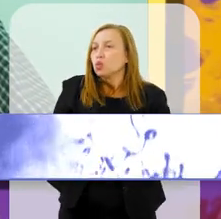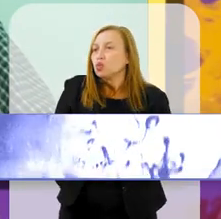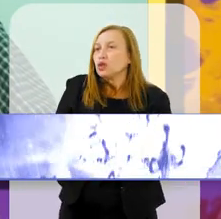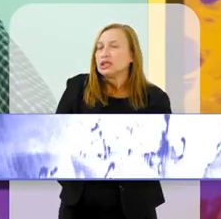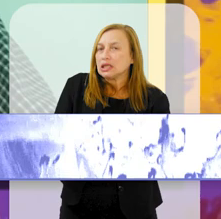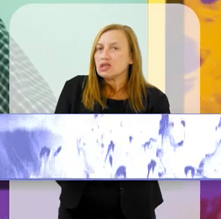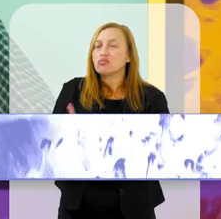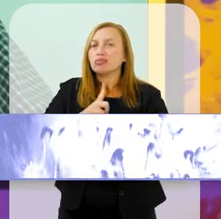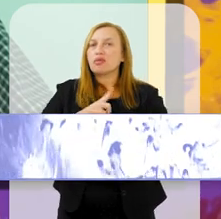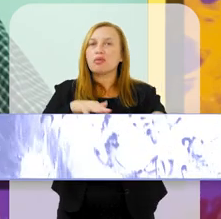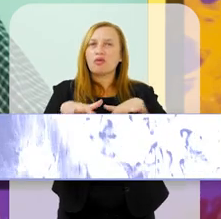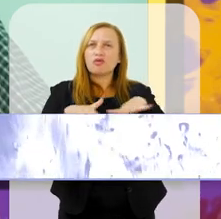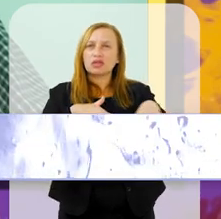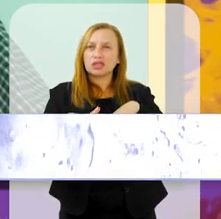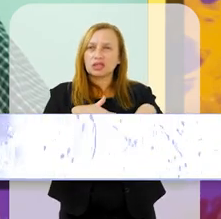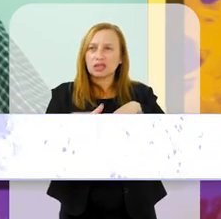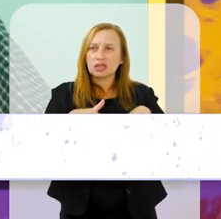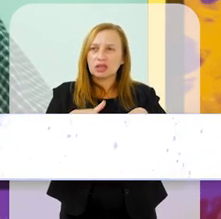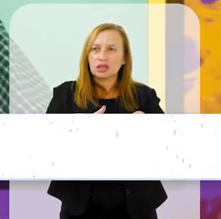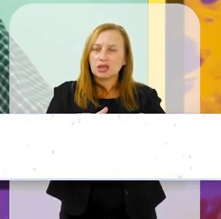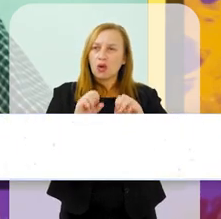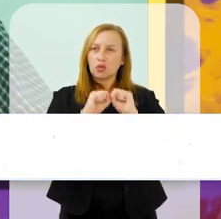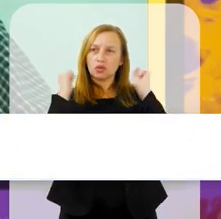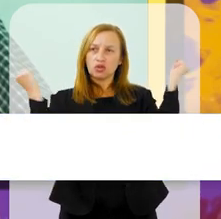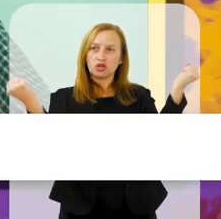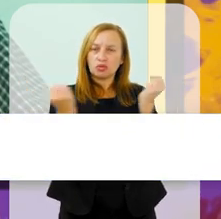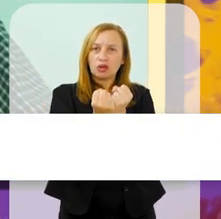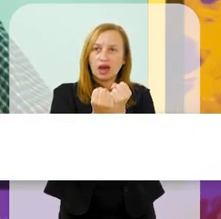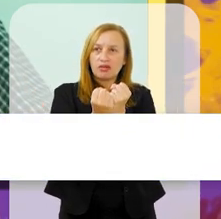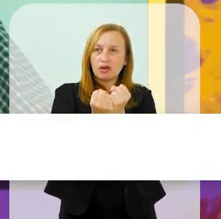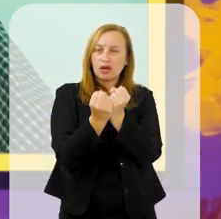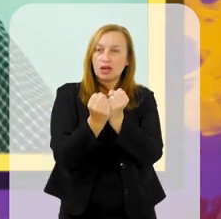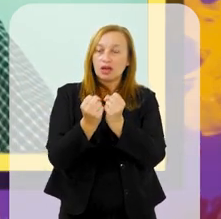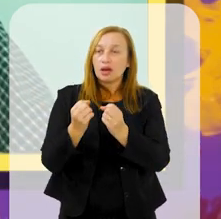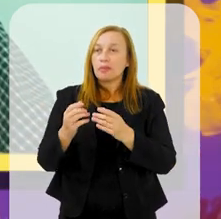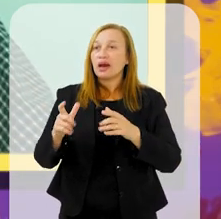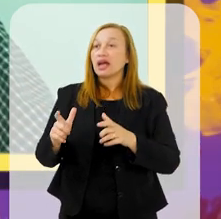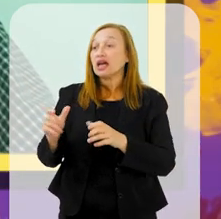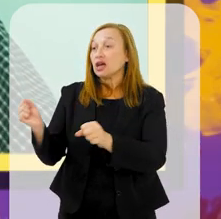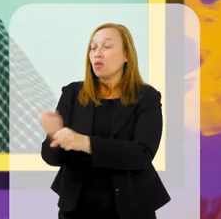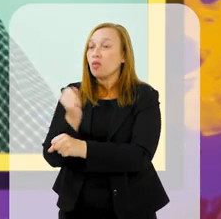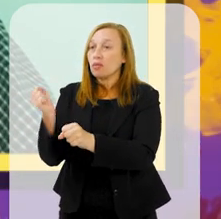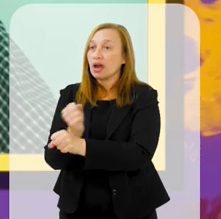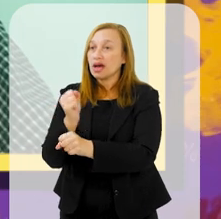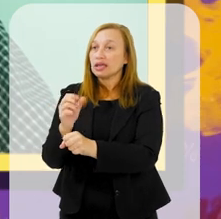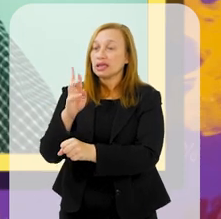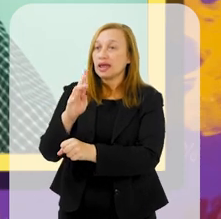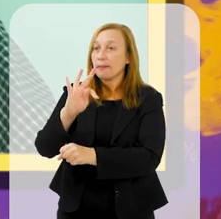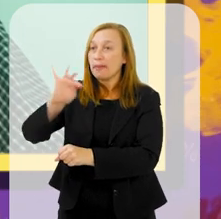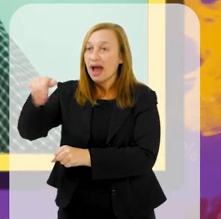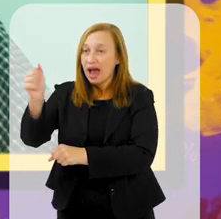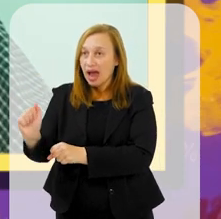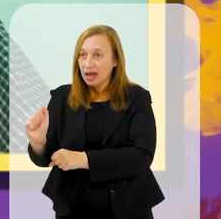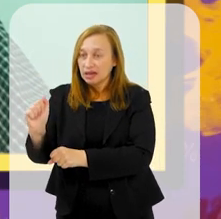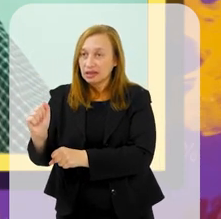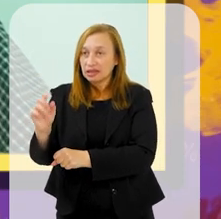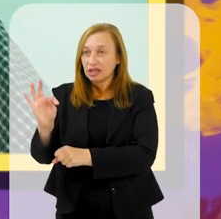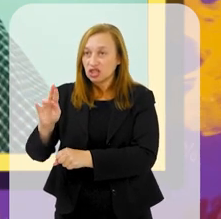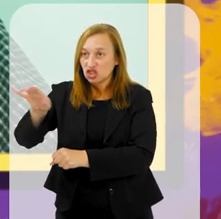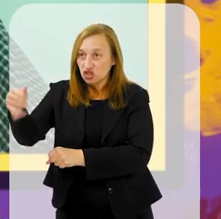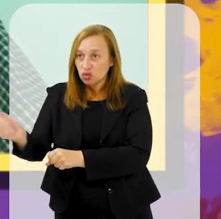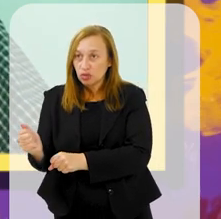que, no início, existia uma movimentação de levar esse estádio para a Barra da Tijuca e realmente seria na contramão da